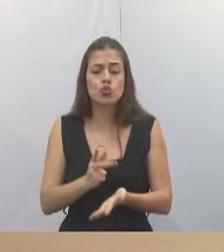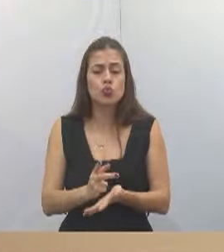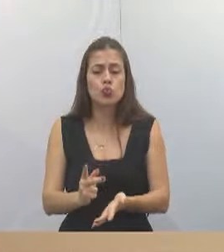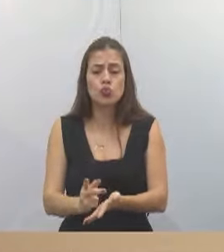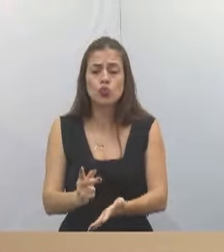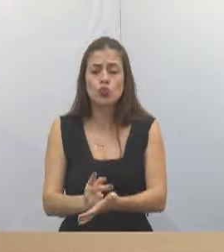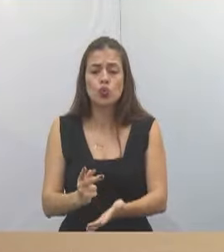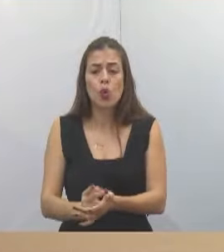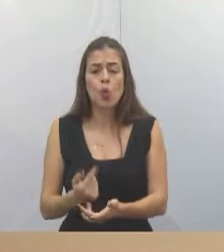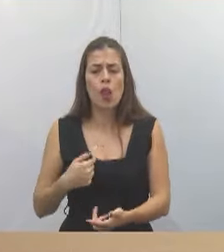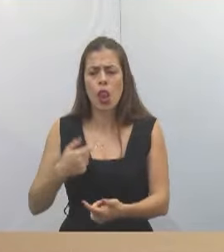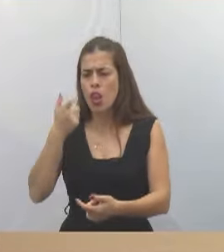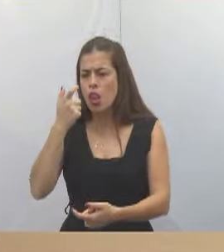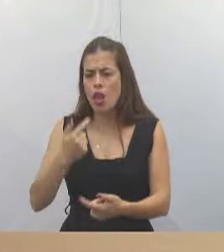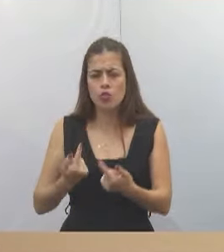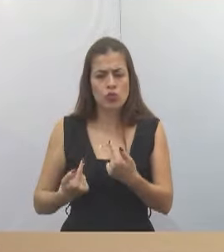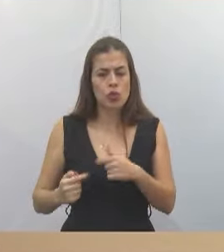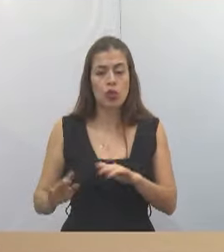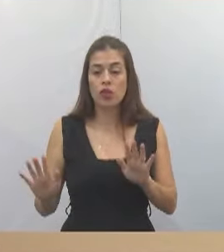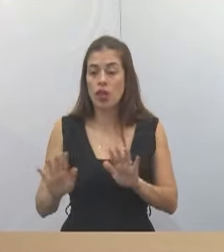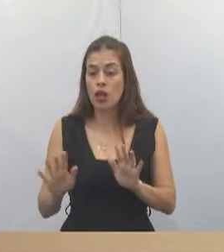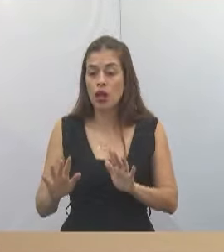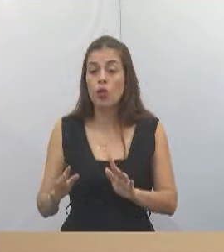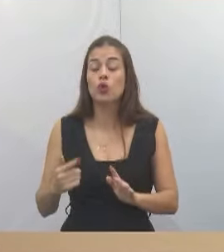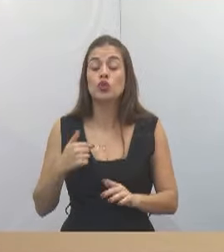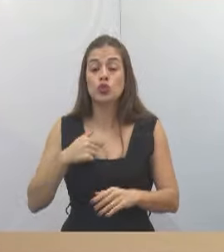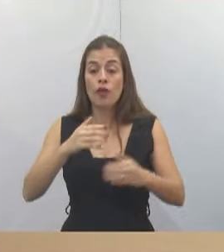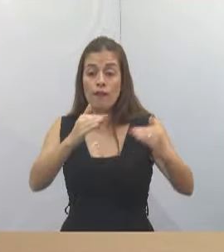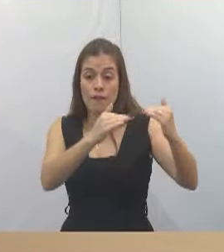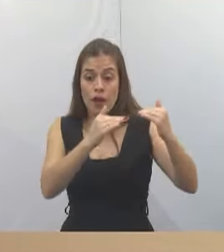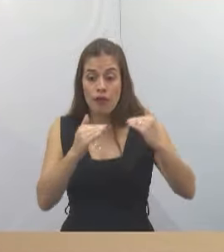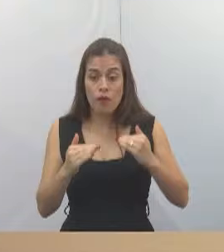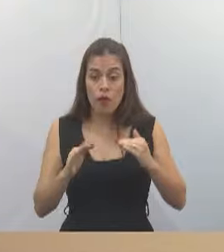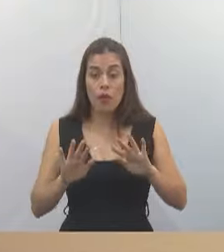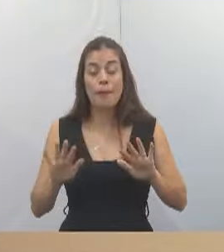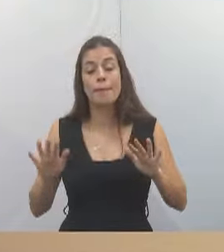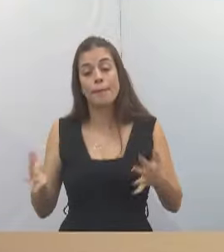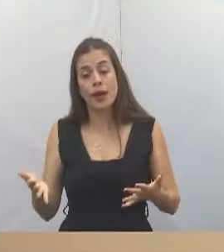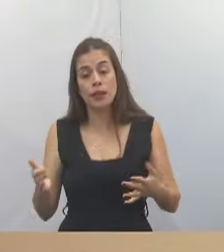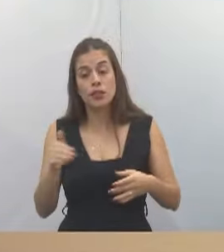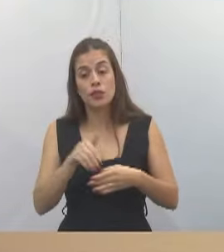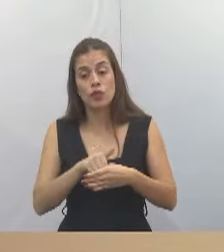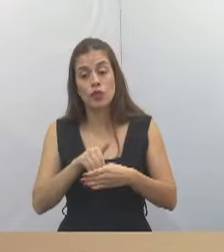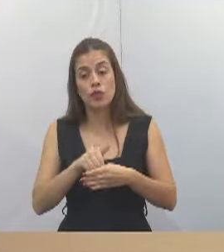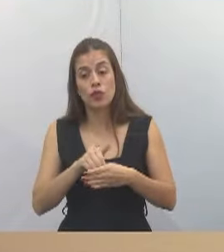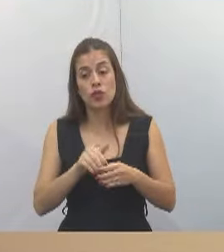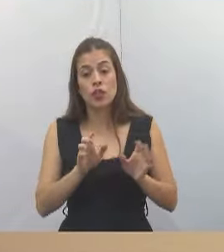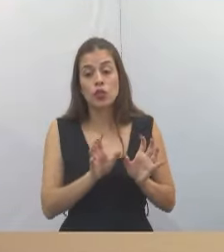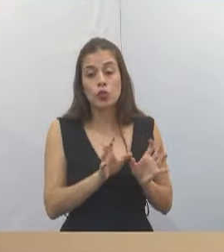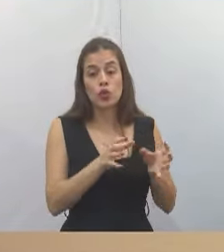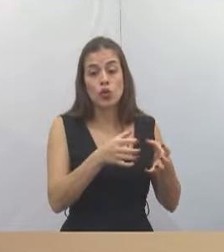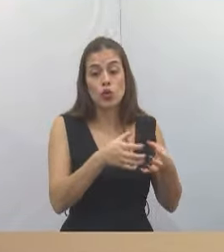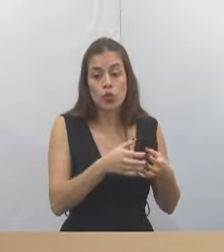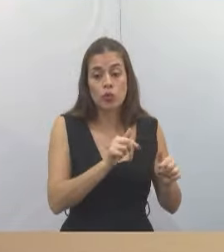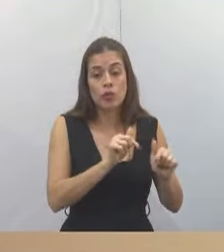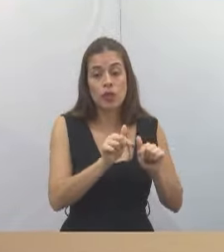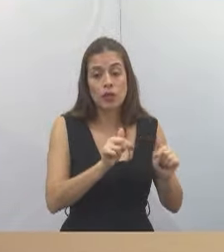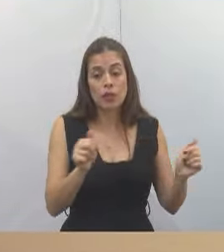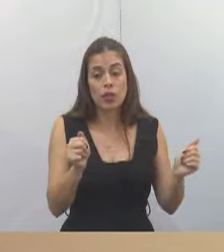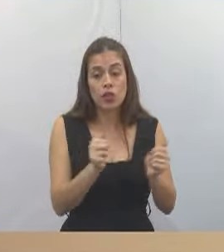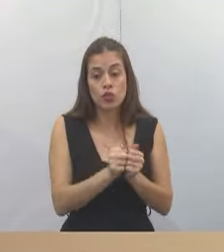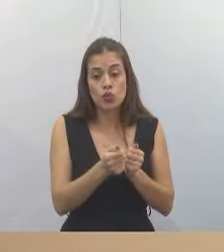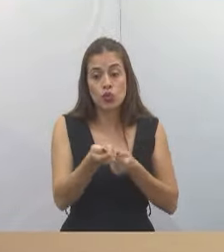é contra a causa animal. Estarei votando em grupo que trabalha